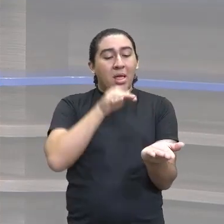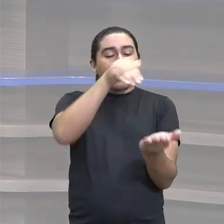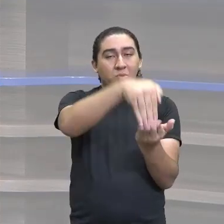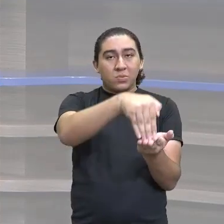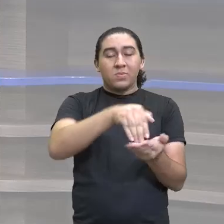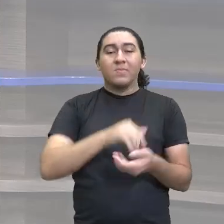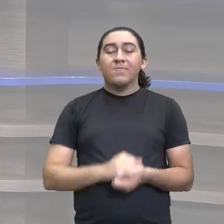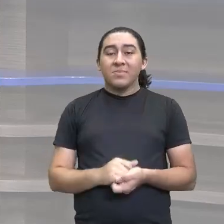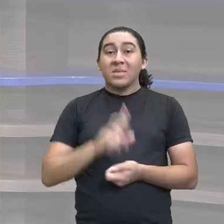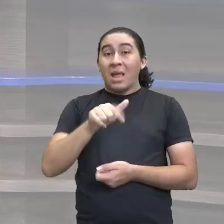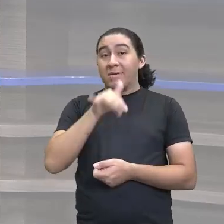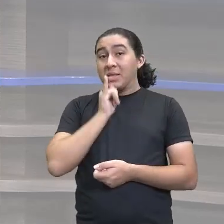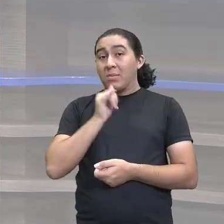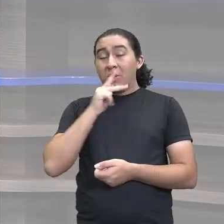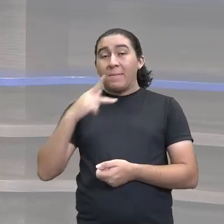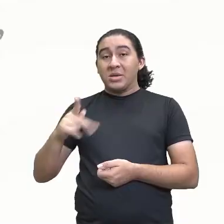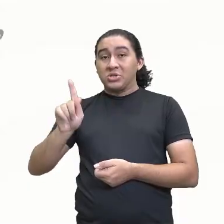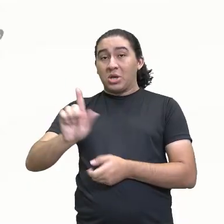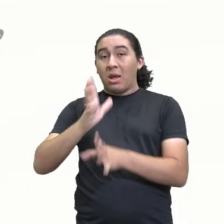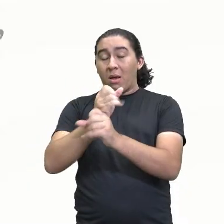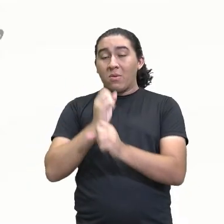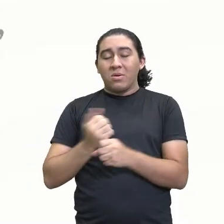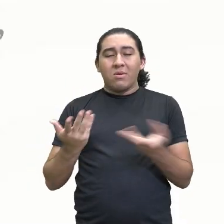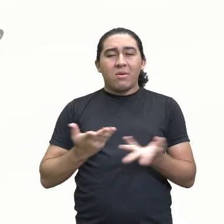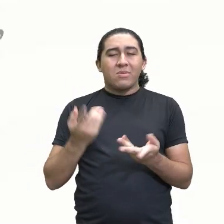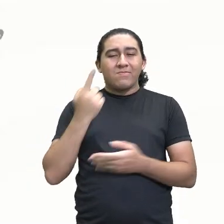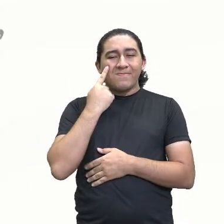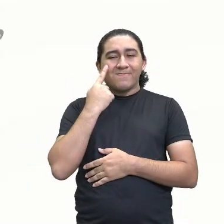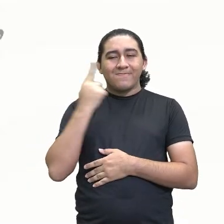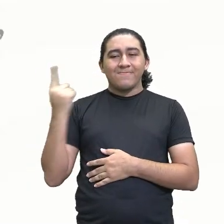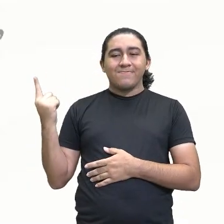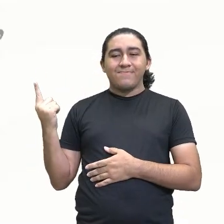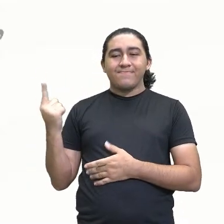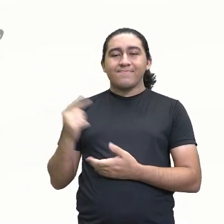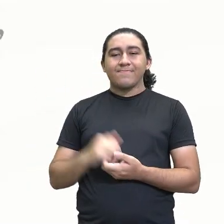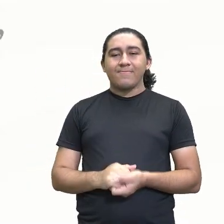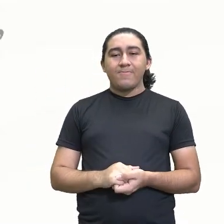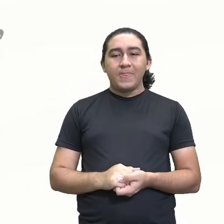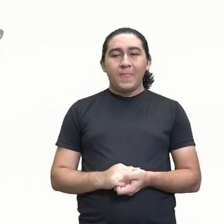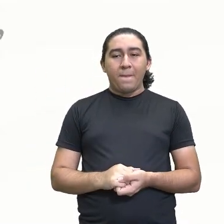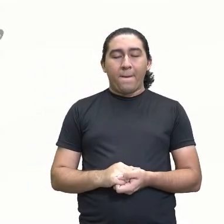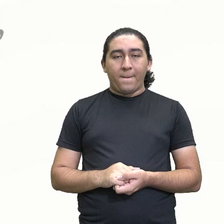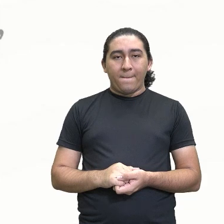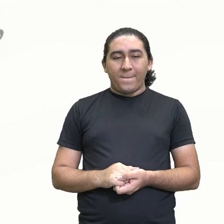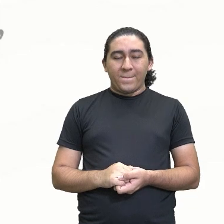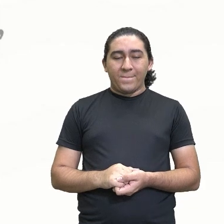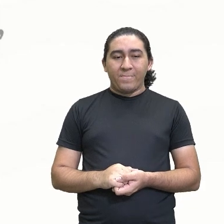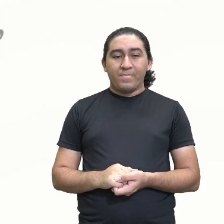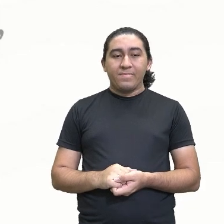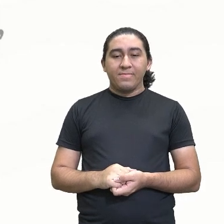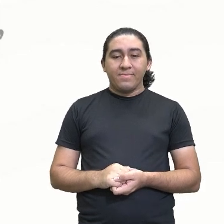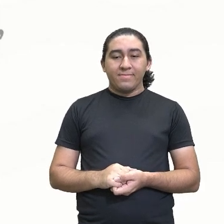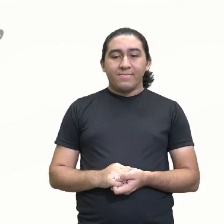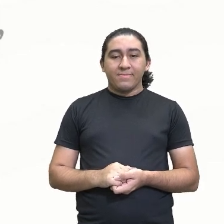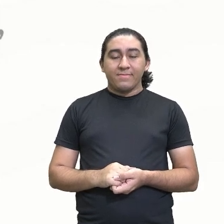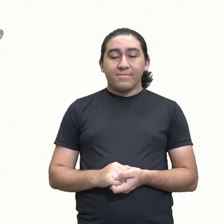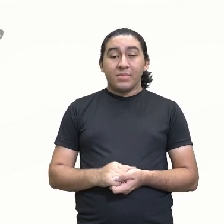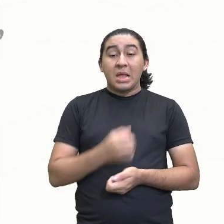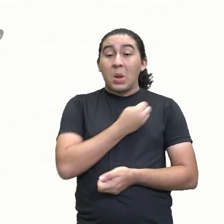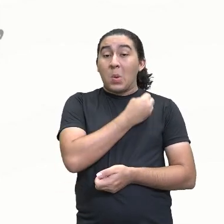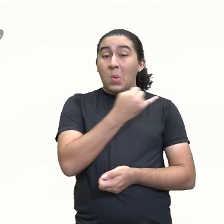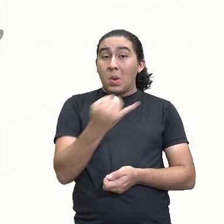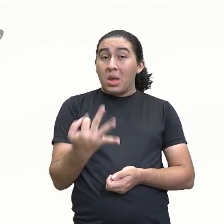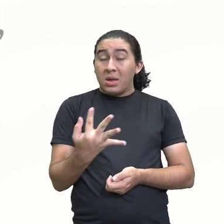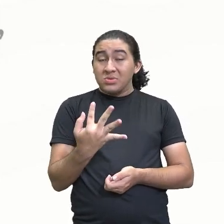de uma PG. Então, vamos ver na prática como foi que eles fizeram esse cálculo. Atenção aí na nossa cartela. Quantos grãos